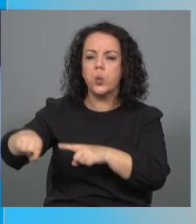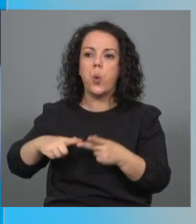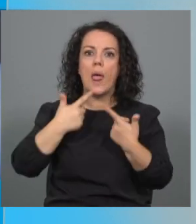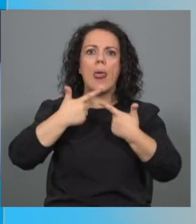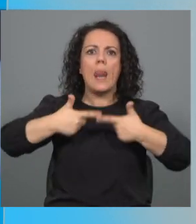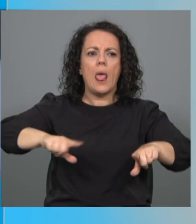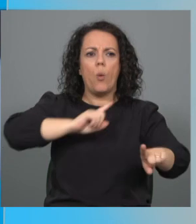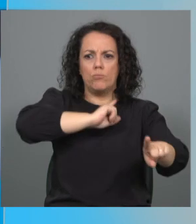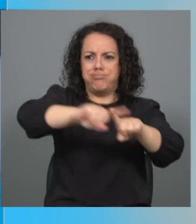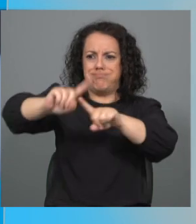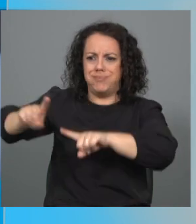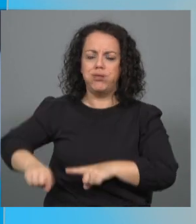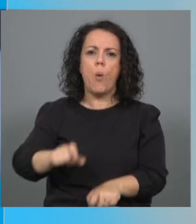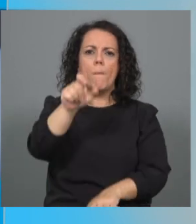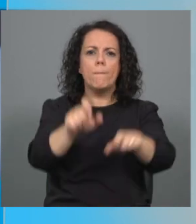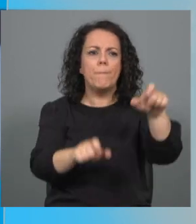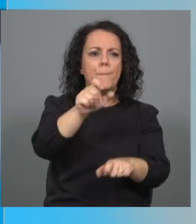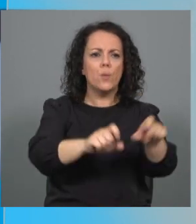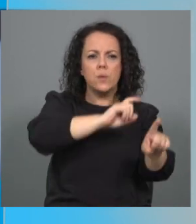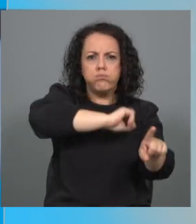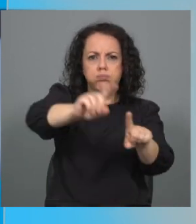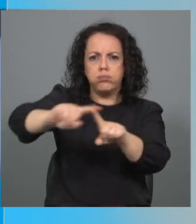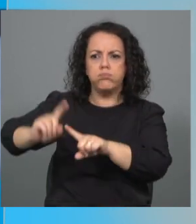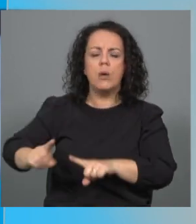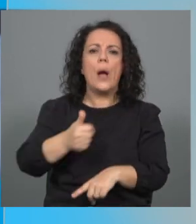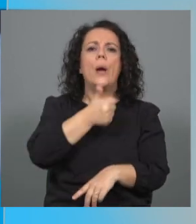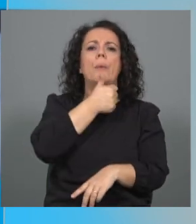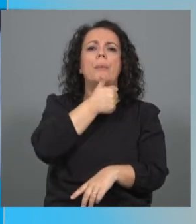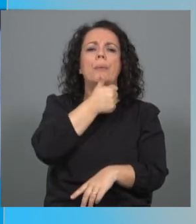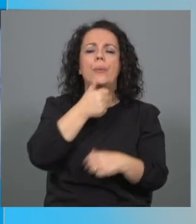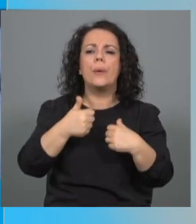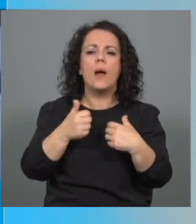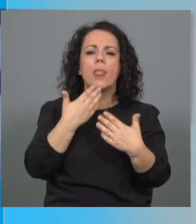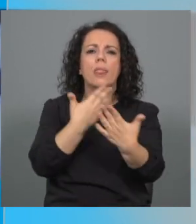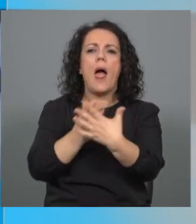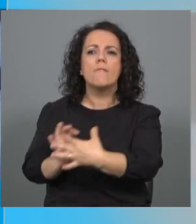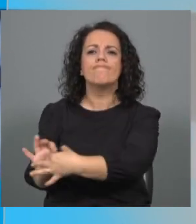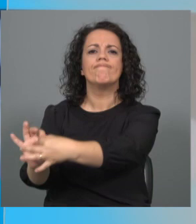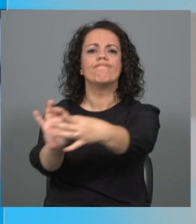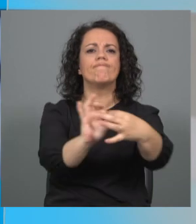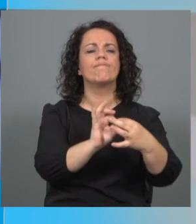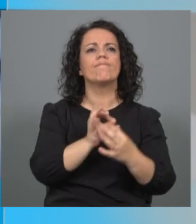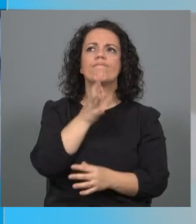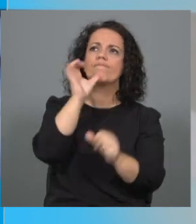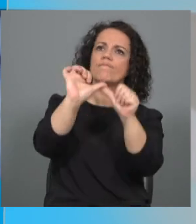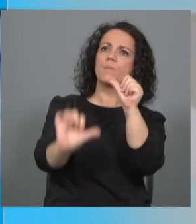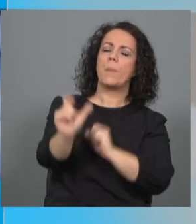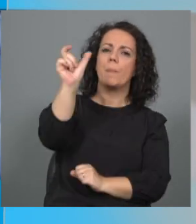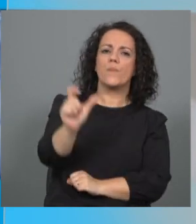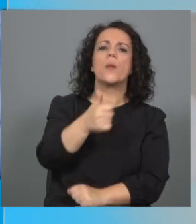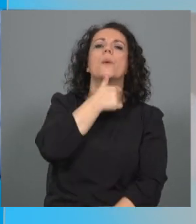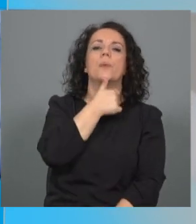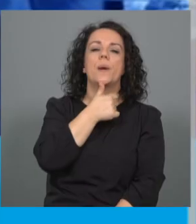de povos, manter aqui uma fidelidade à palavra. Era só a